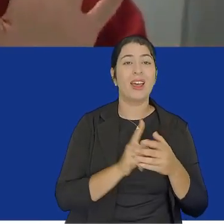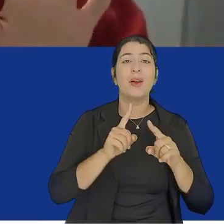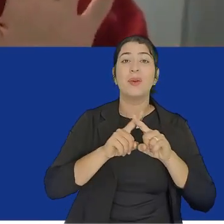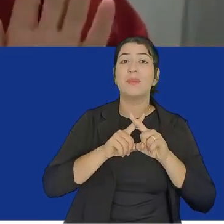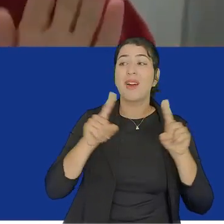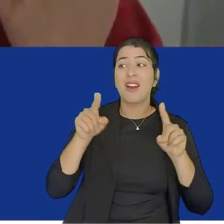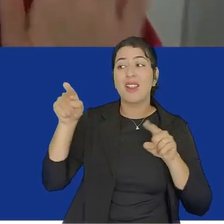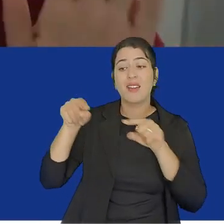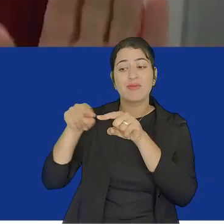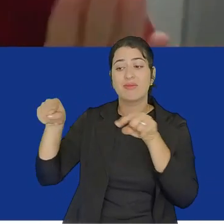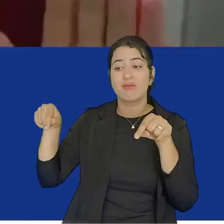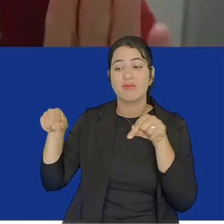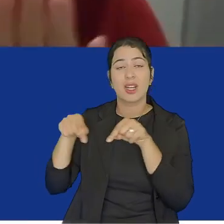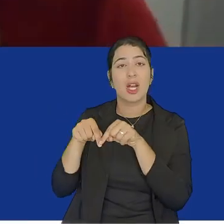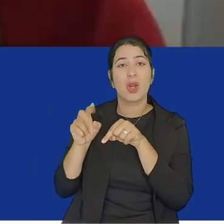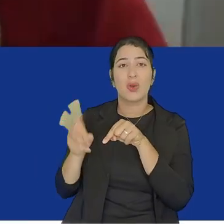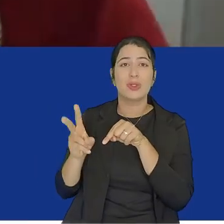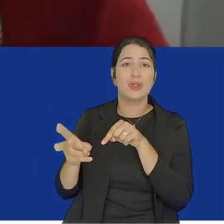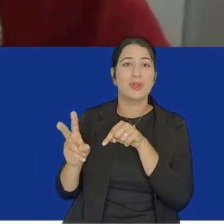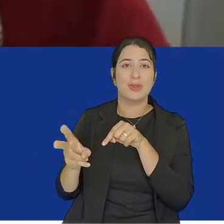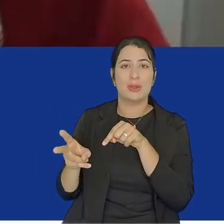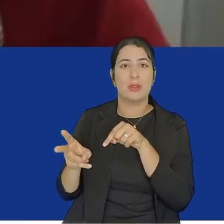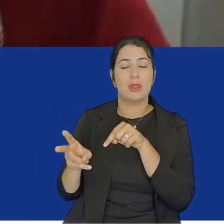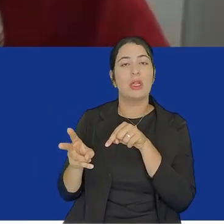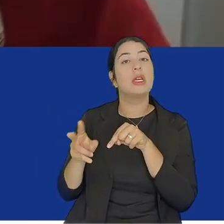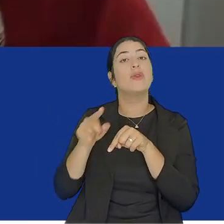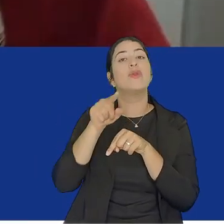te perguntar, o que você quer fazer com isso?